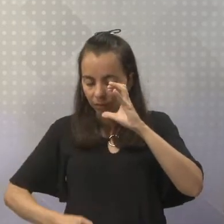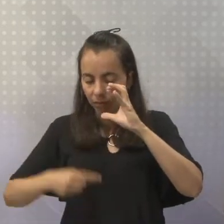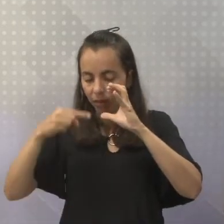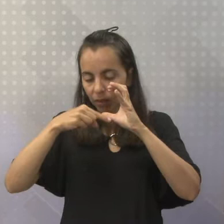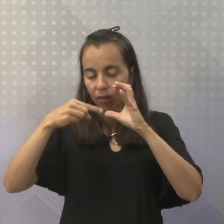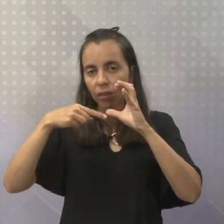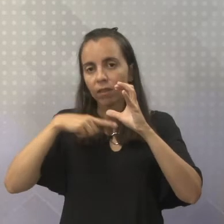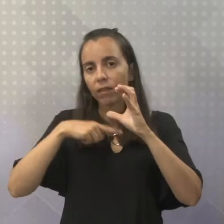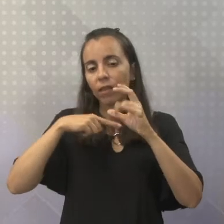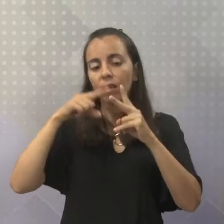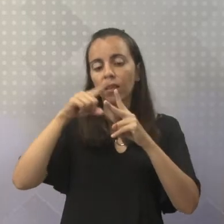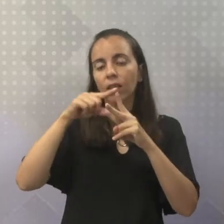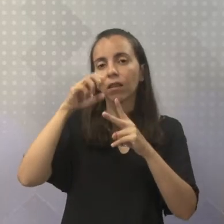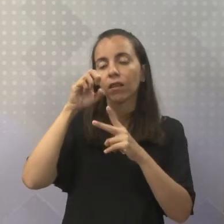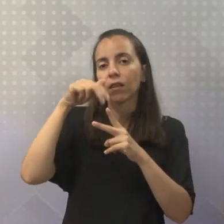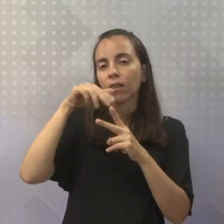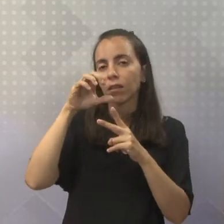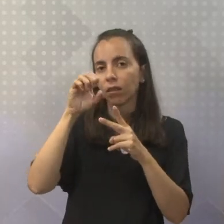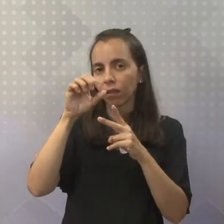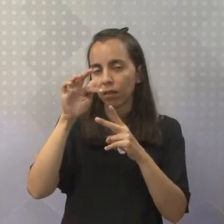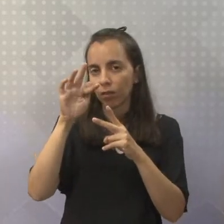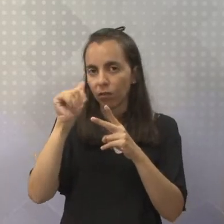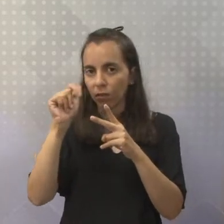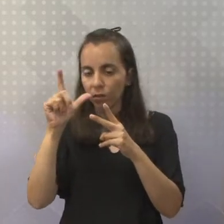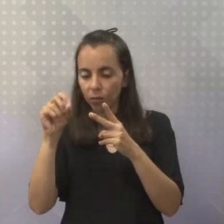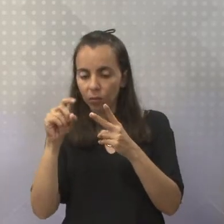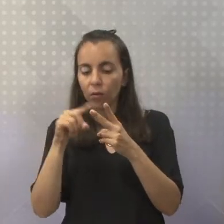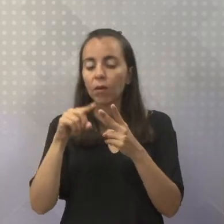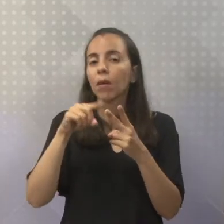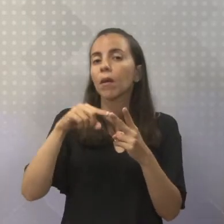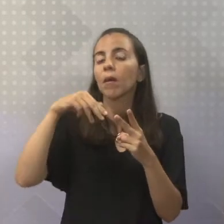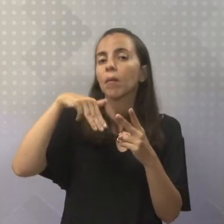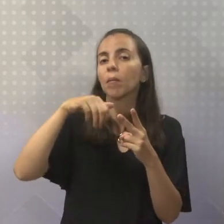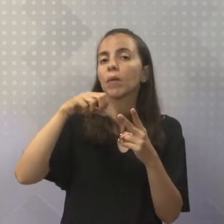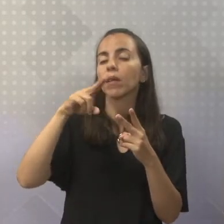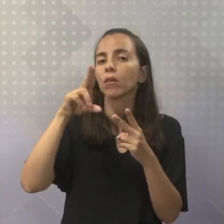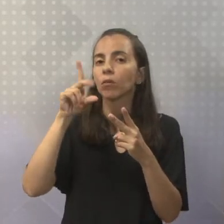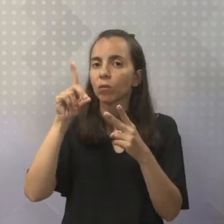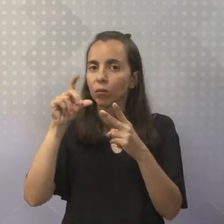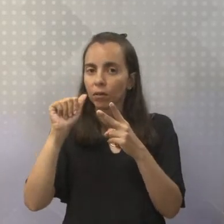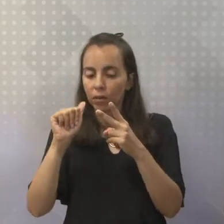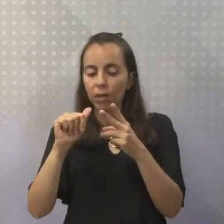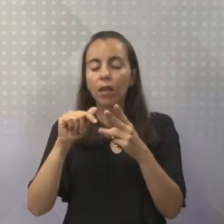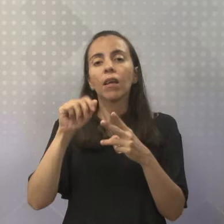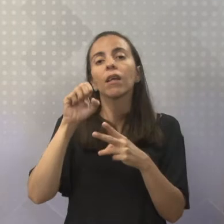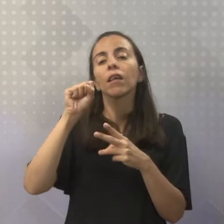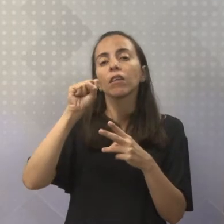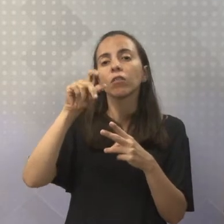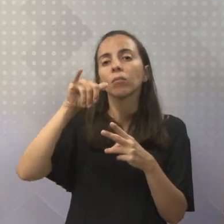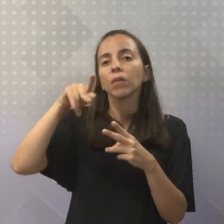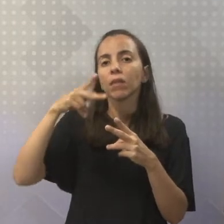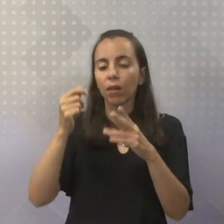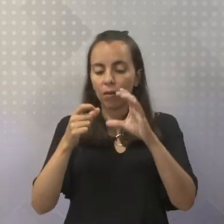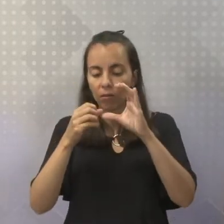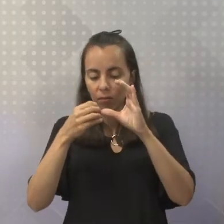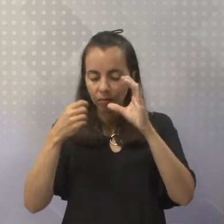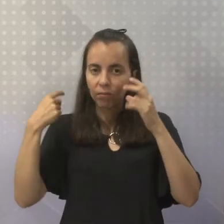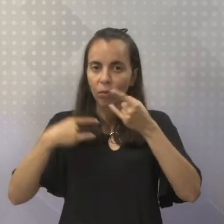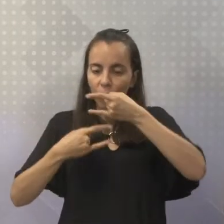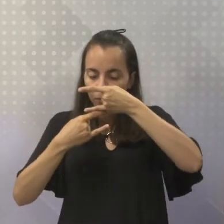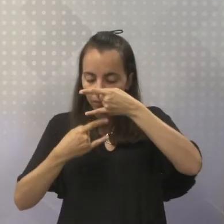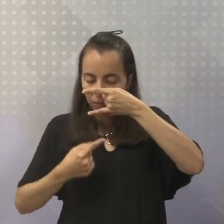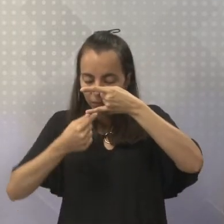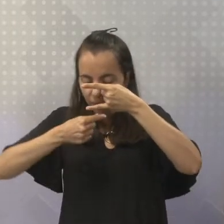e medula espinhal, que a gente pode definir como a central que coordena todas as atividades do